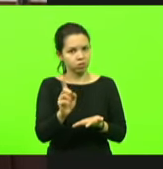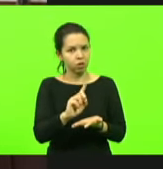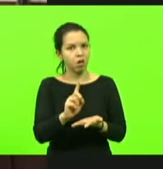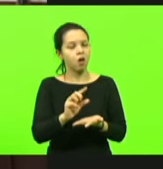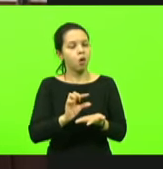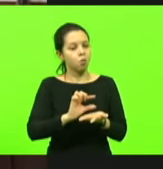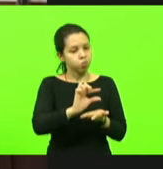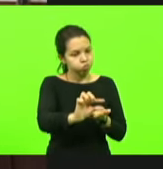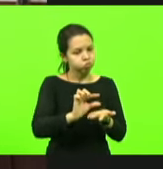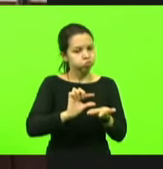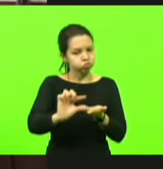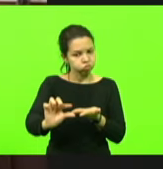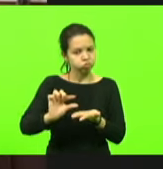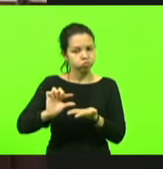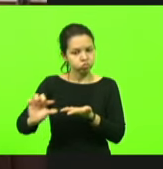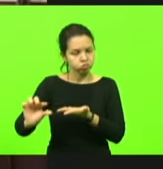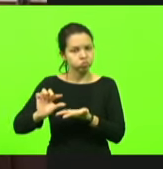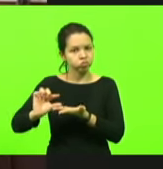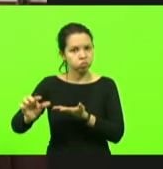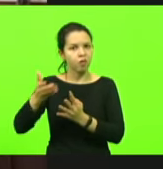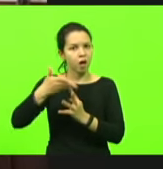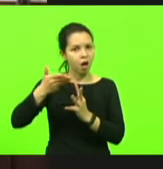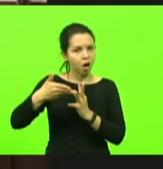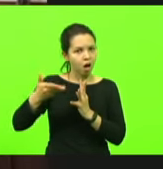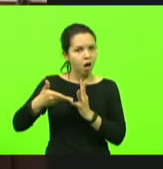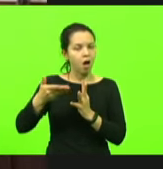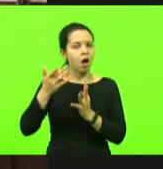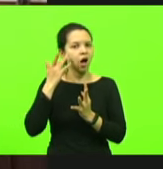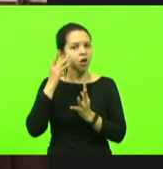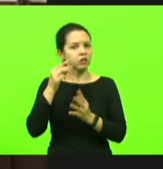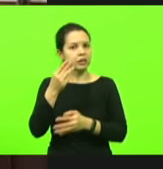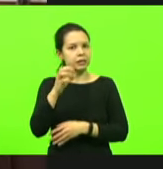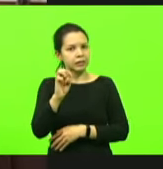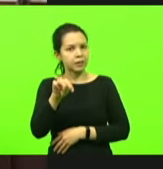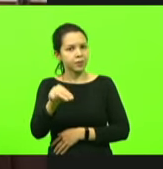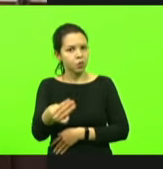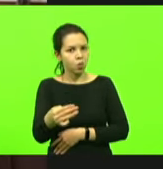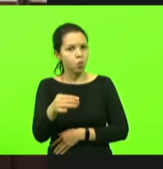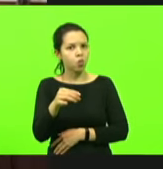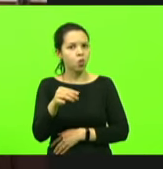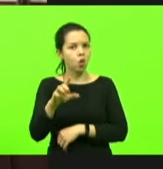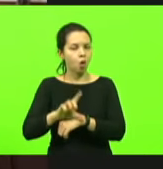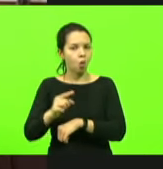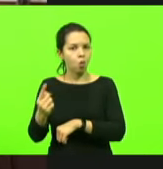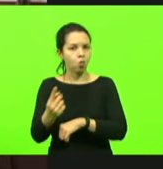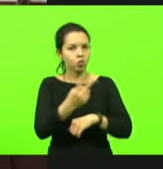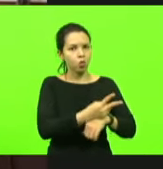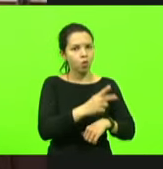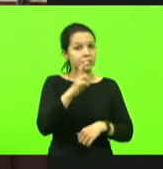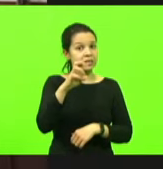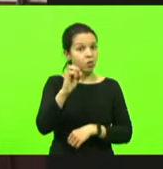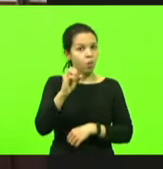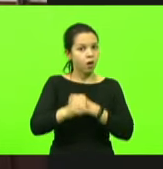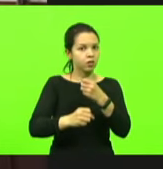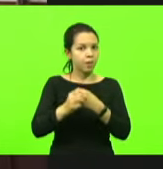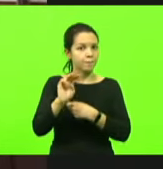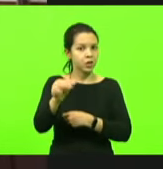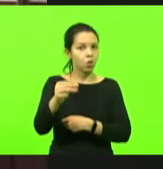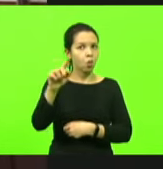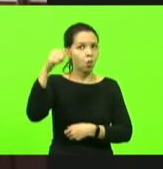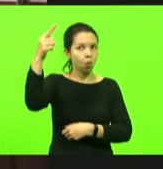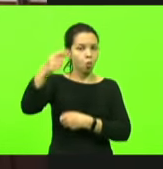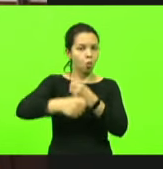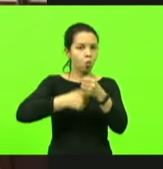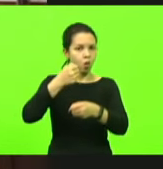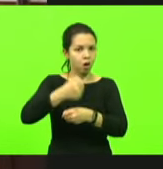e em parcelas. Se eu não me engano, 30 milhões esse ano, o lote no trecho 1 e 2, 50 milhões no ano que vem, no trecho 1 e